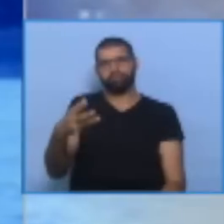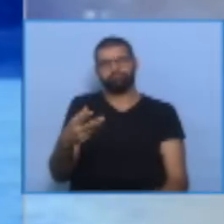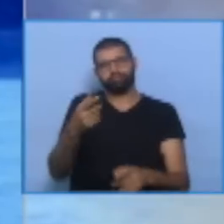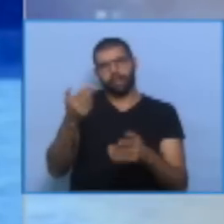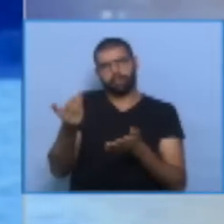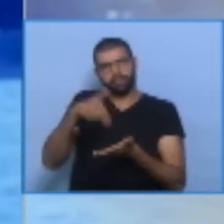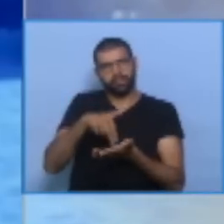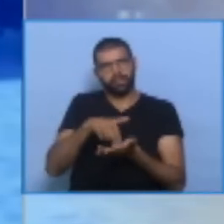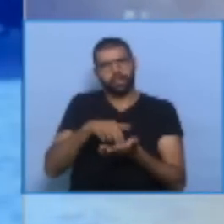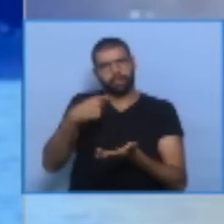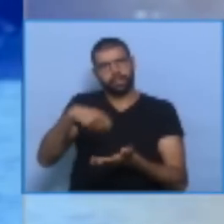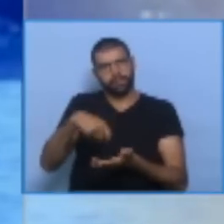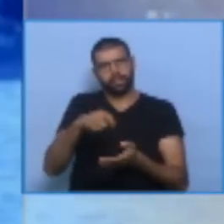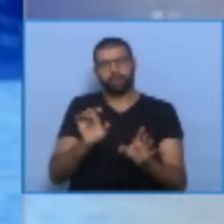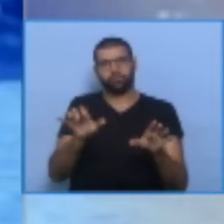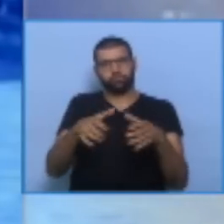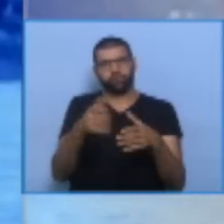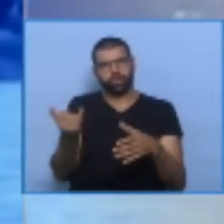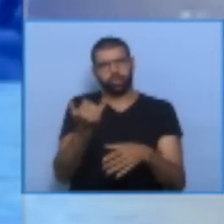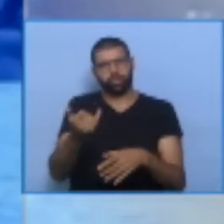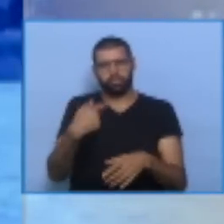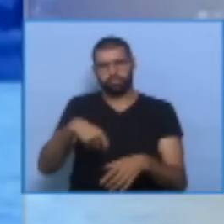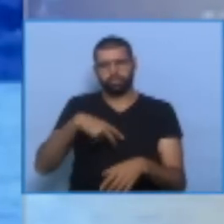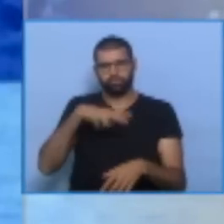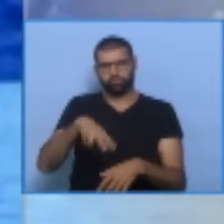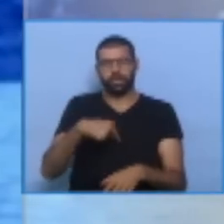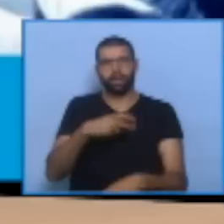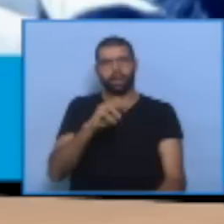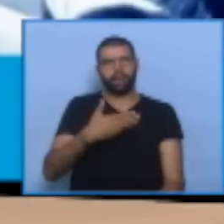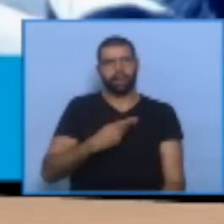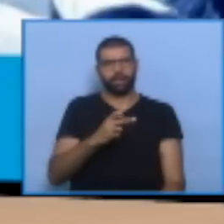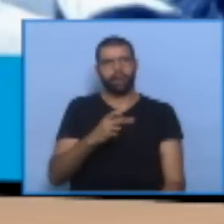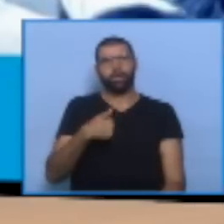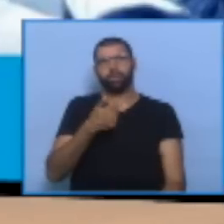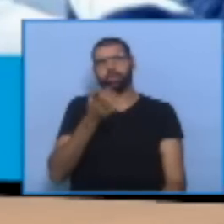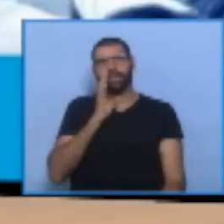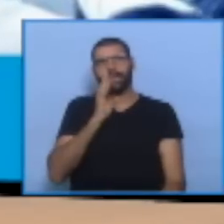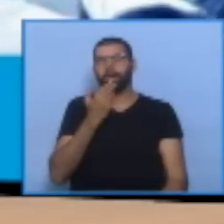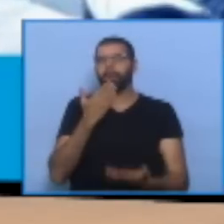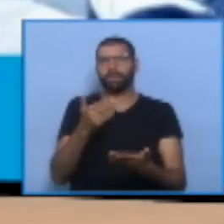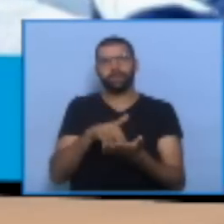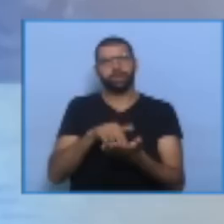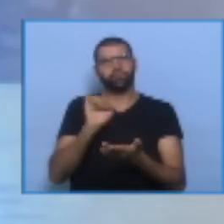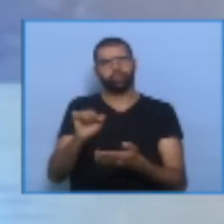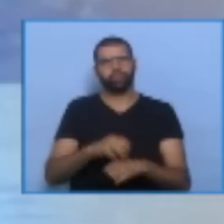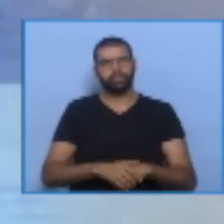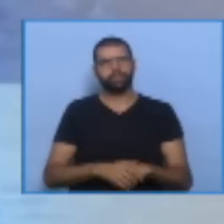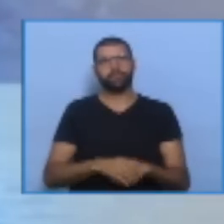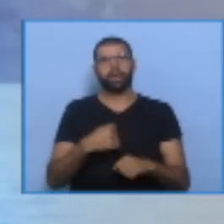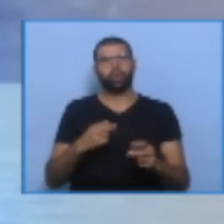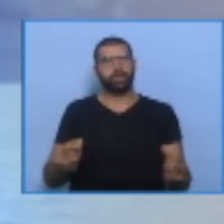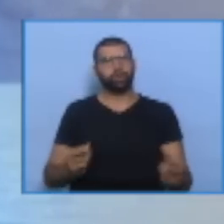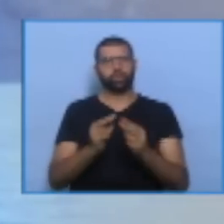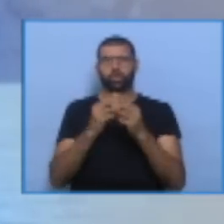desta instituição em Portugal, Alda Coceiro. Boa tarde, obrigado por estar entre nós. Realmente é um encontro de